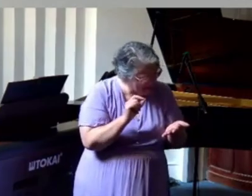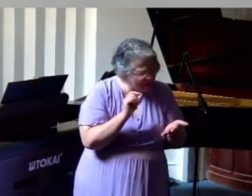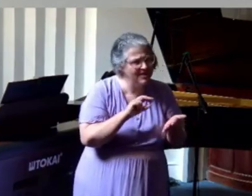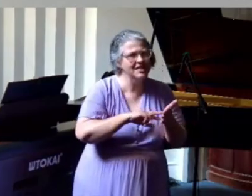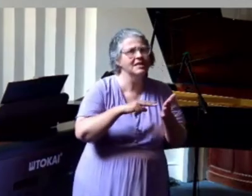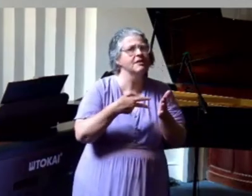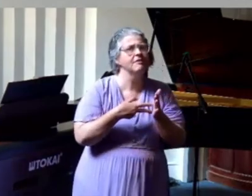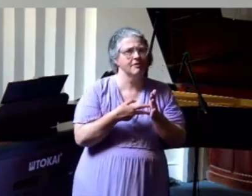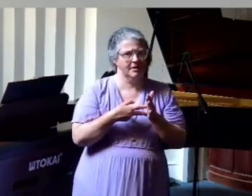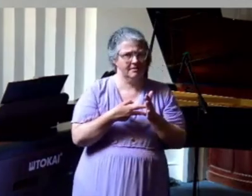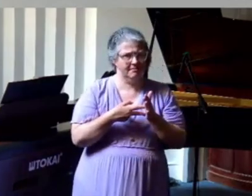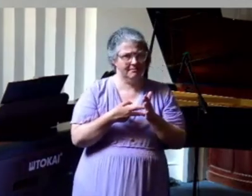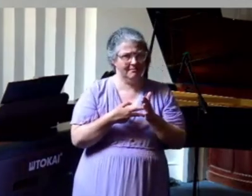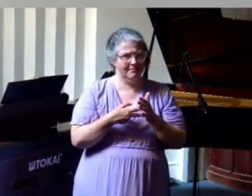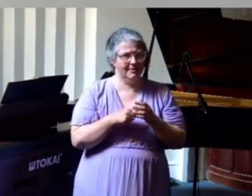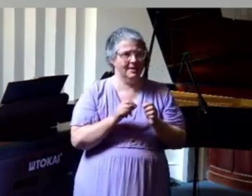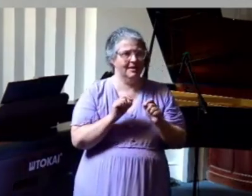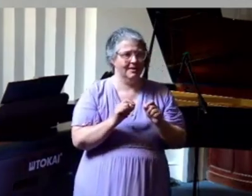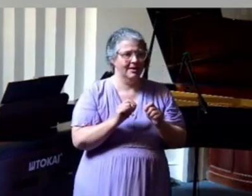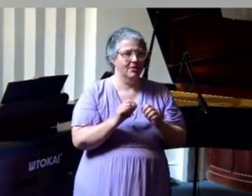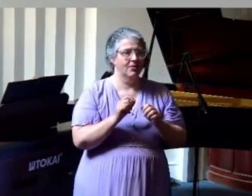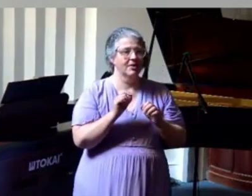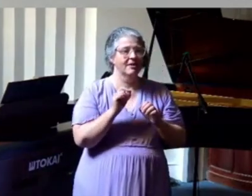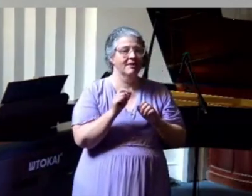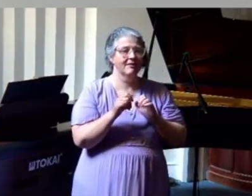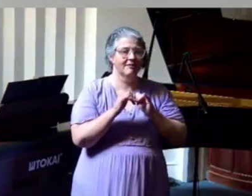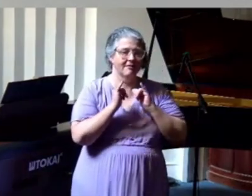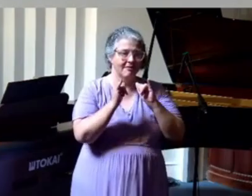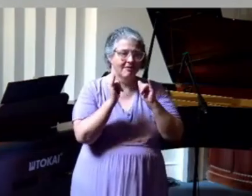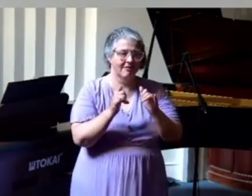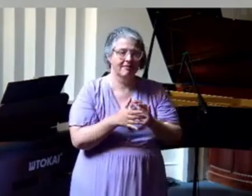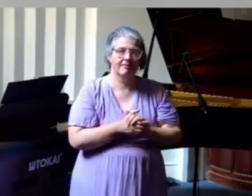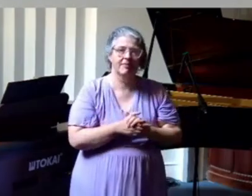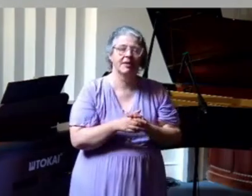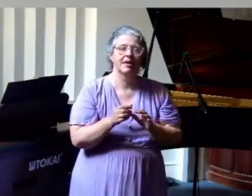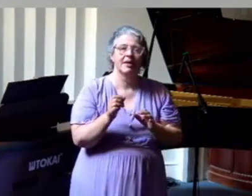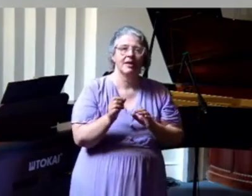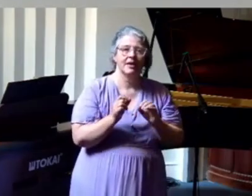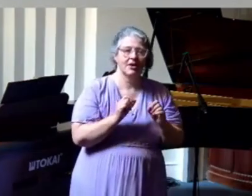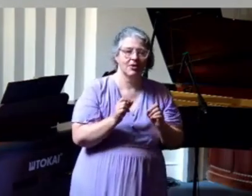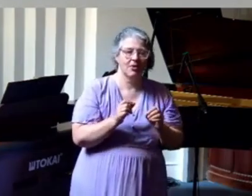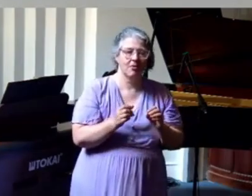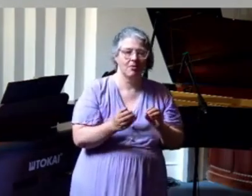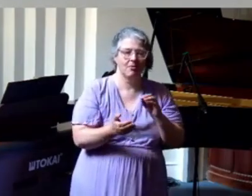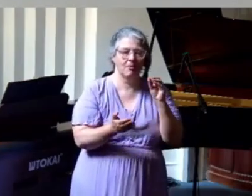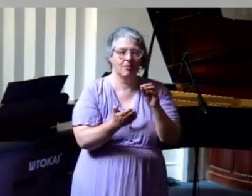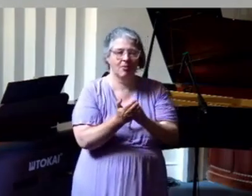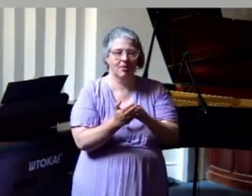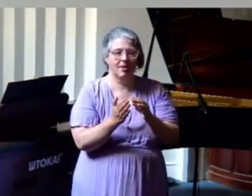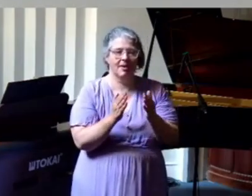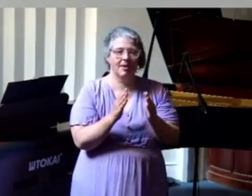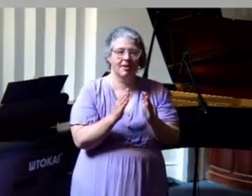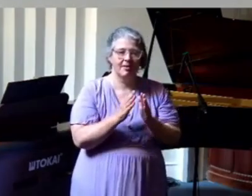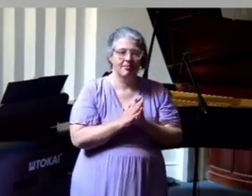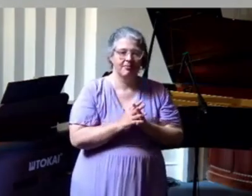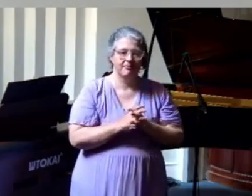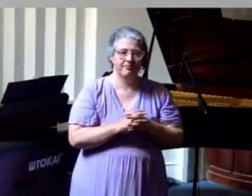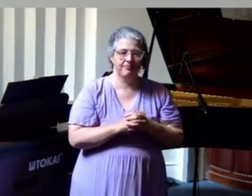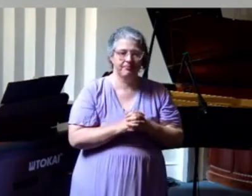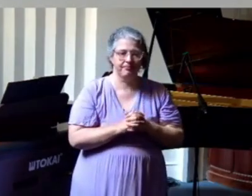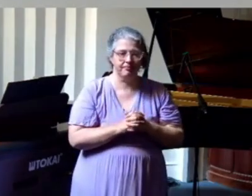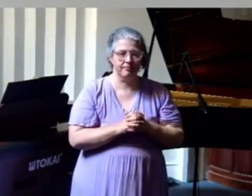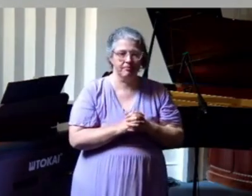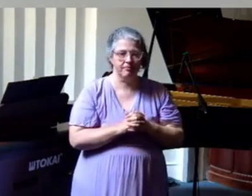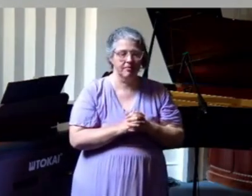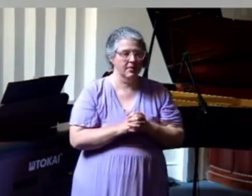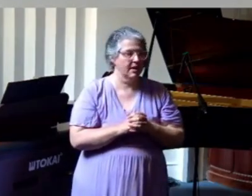é e o que esse texto fala e como isso pode ser aplicado à vida delas, né? Então, se houver